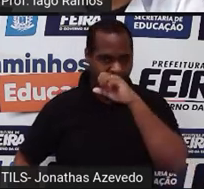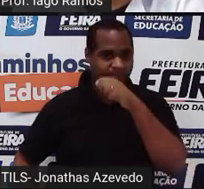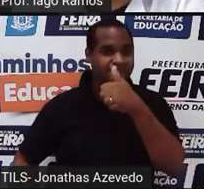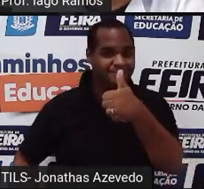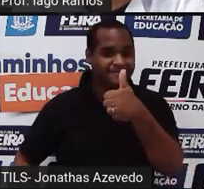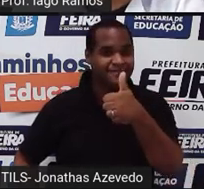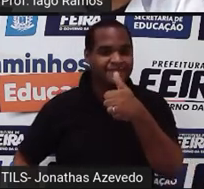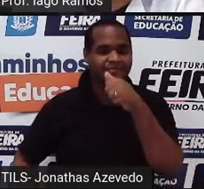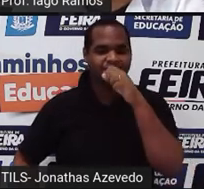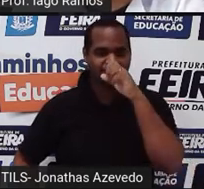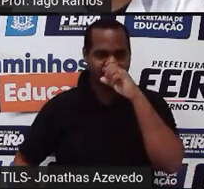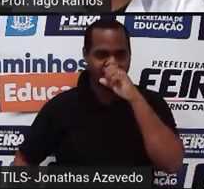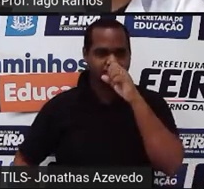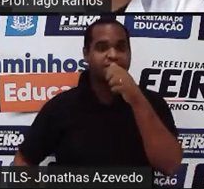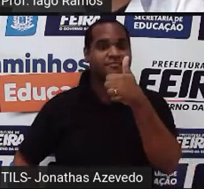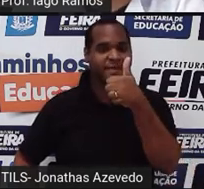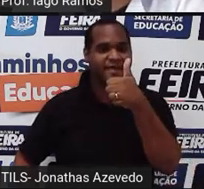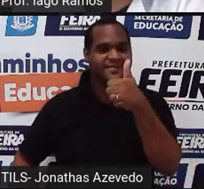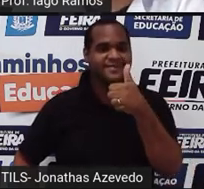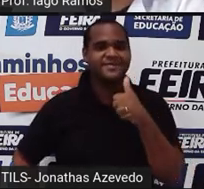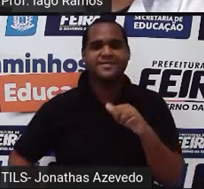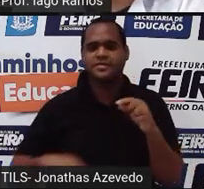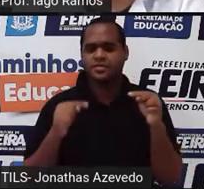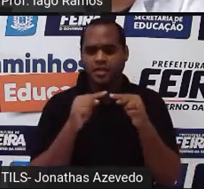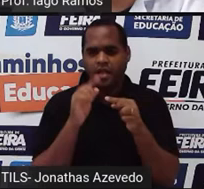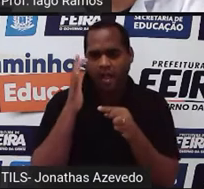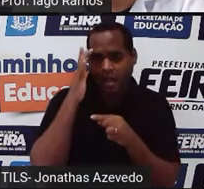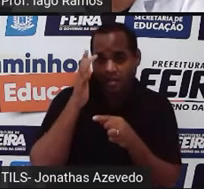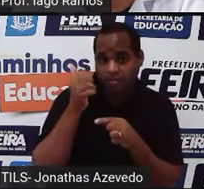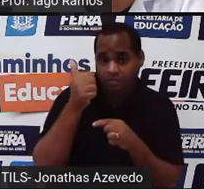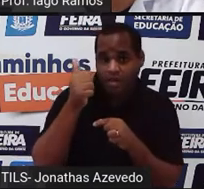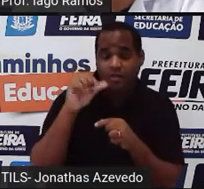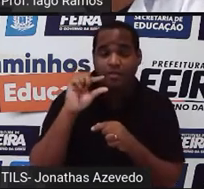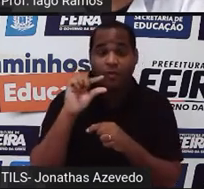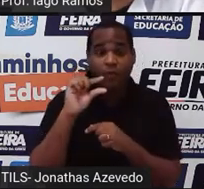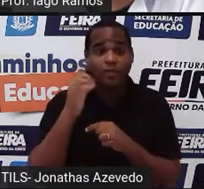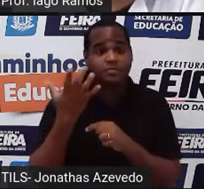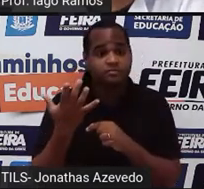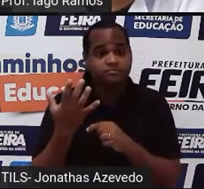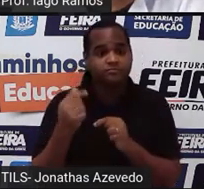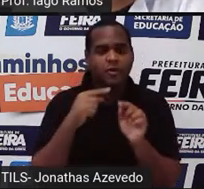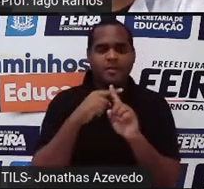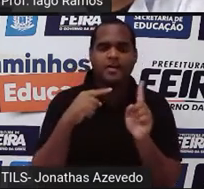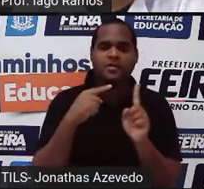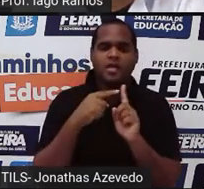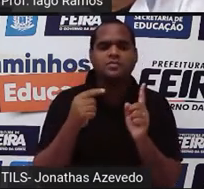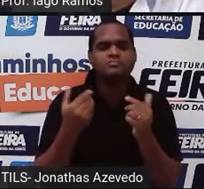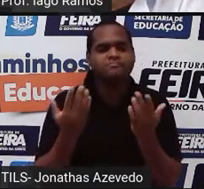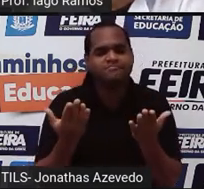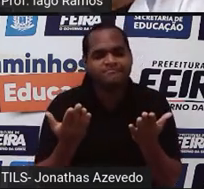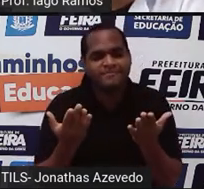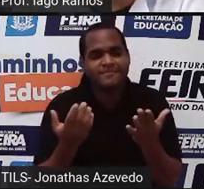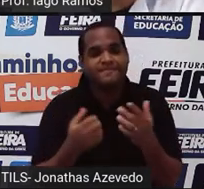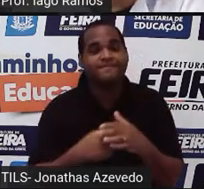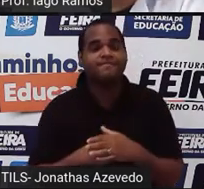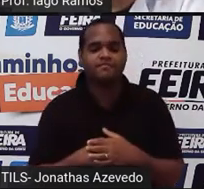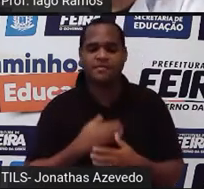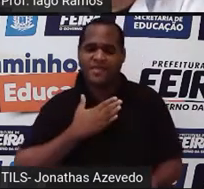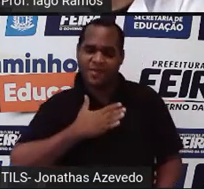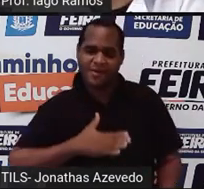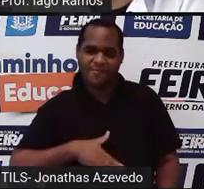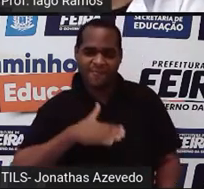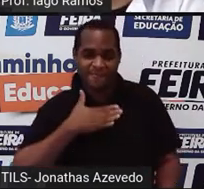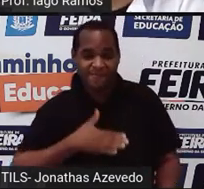Bacana, é isso aí. Bom, se você acha que foi ali pouco ou que foi metade,